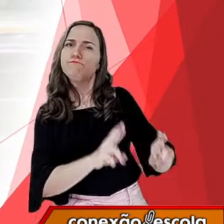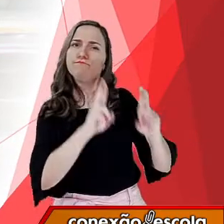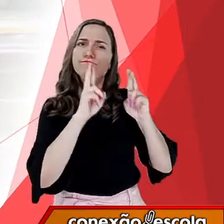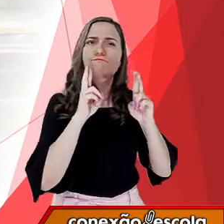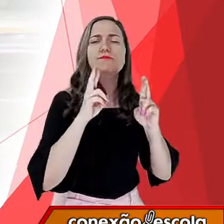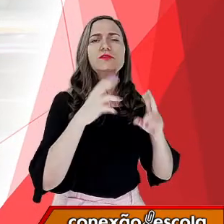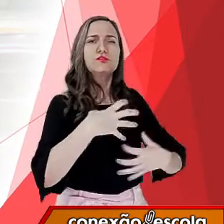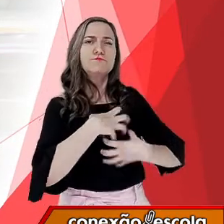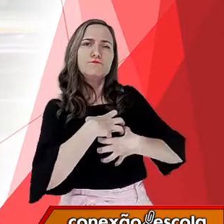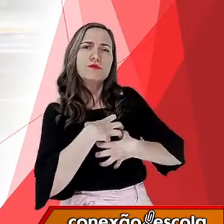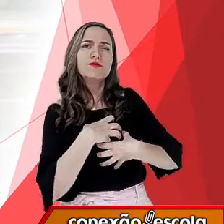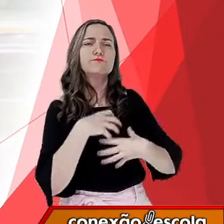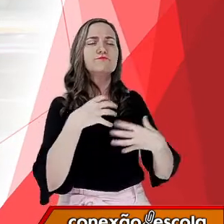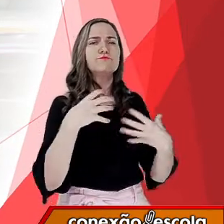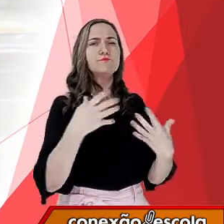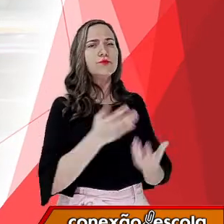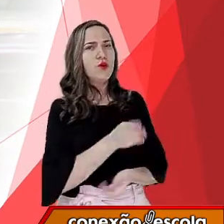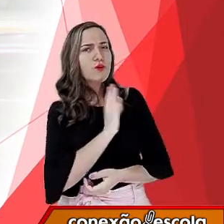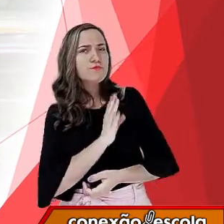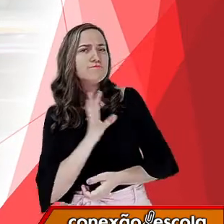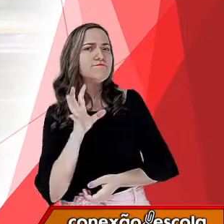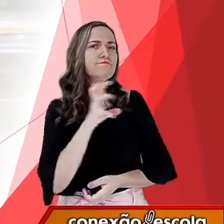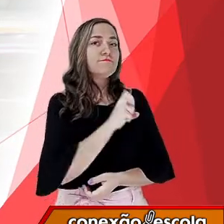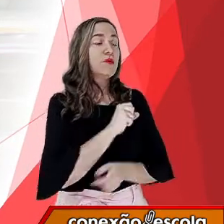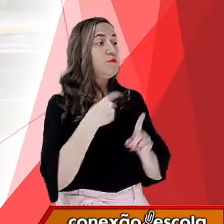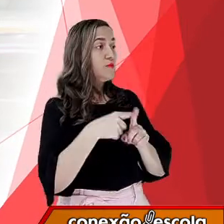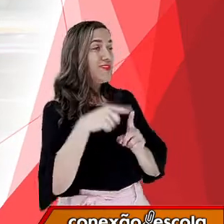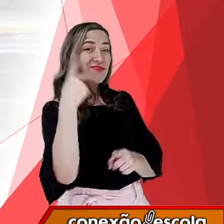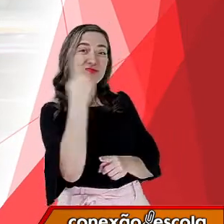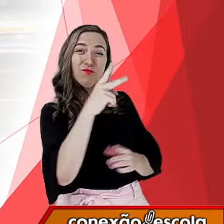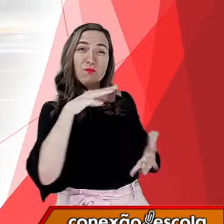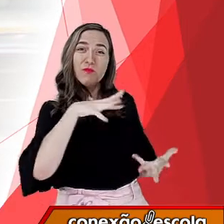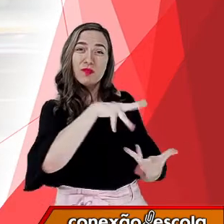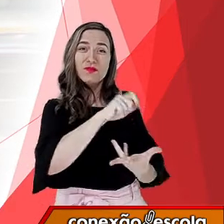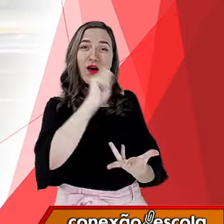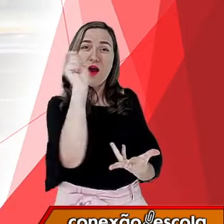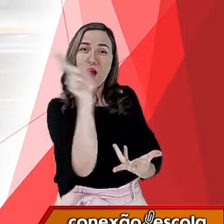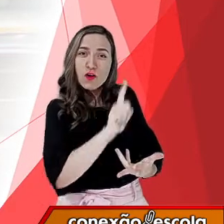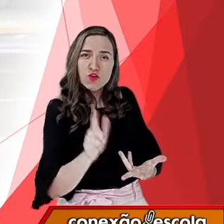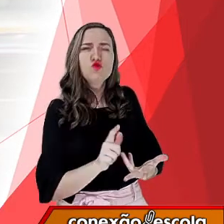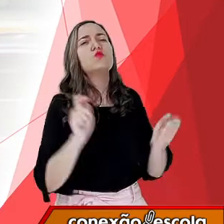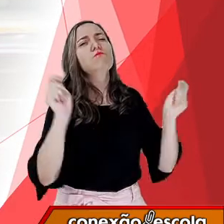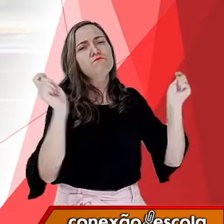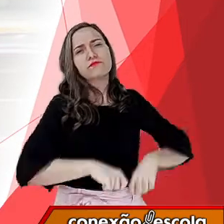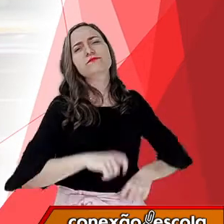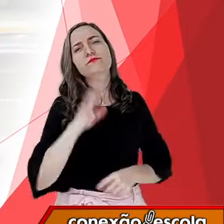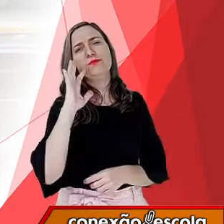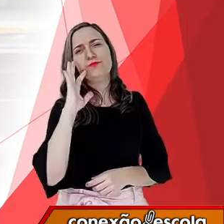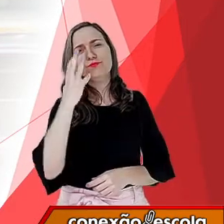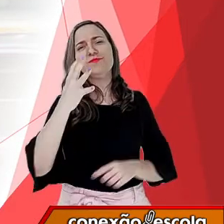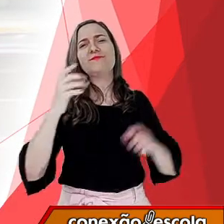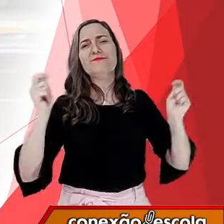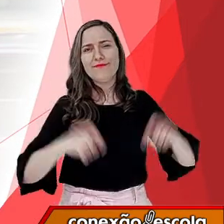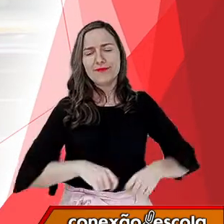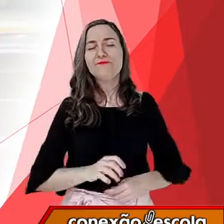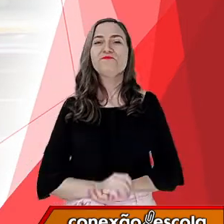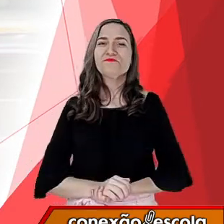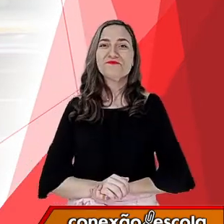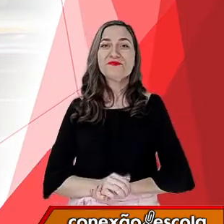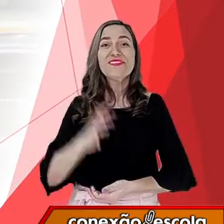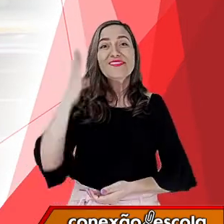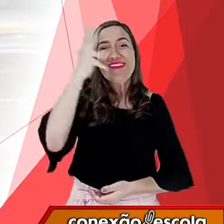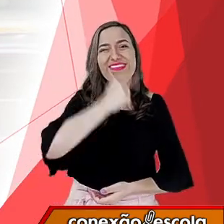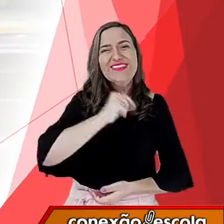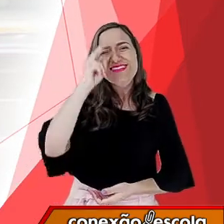o coração, que a doença do planeta azul ainda tem solução. Linda essa história,